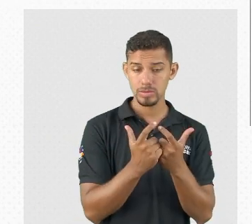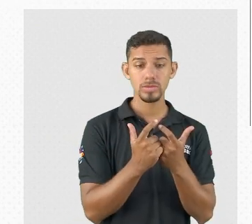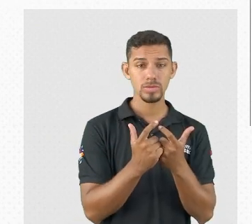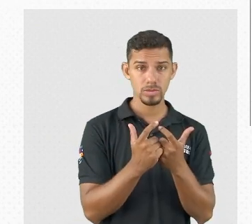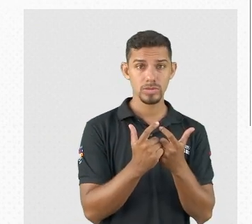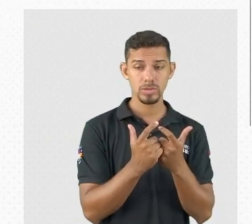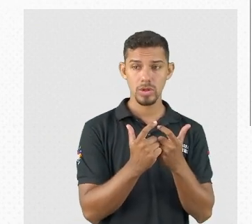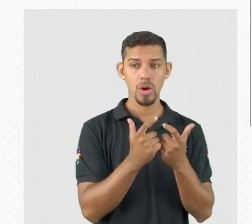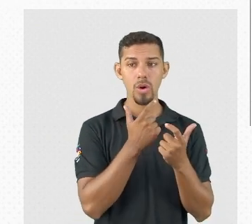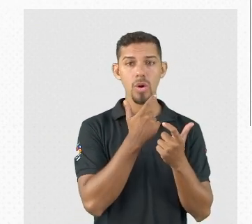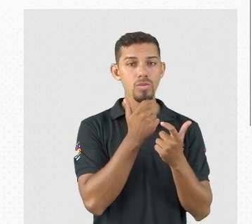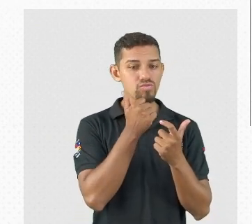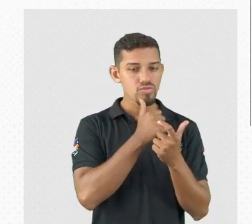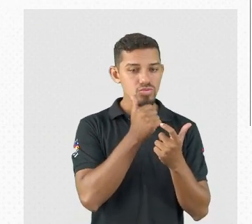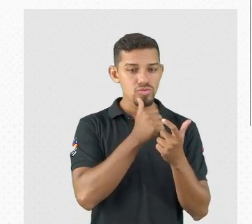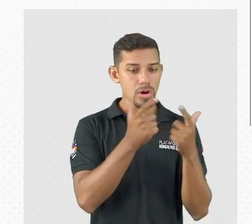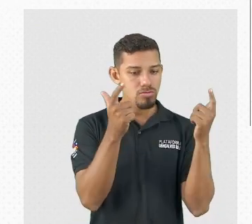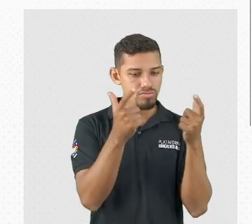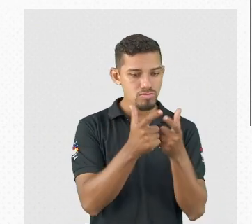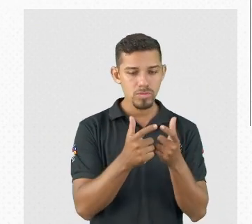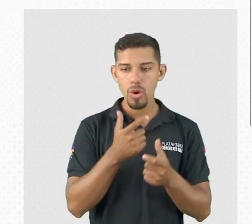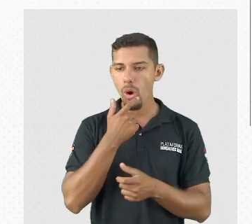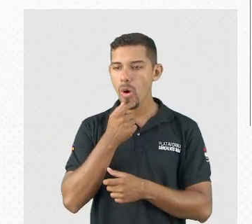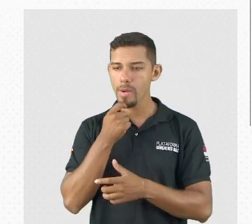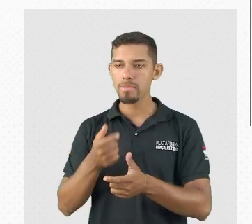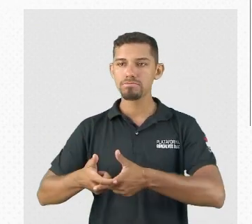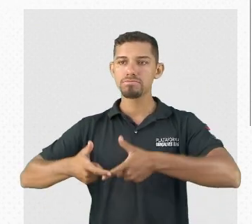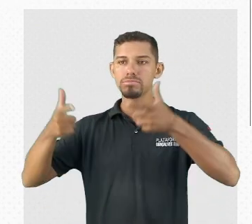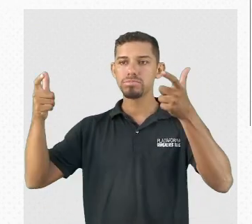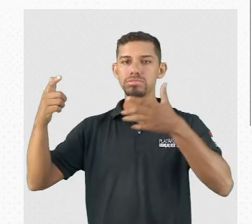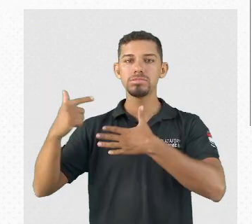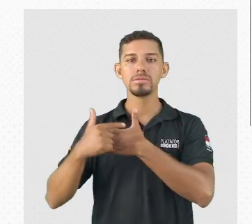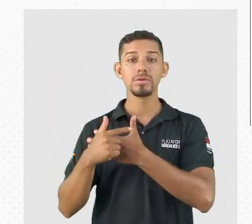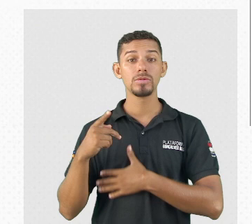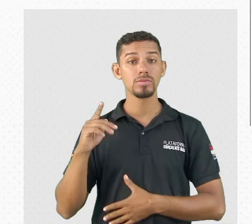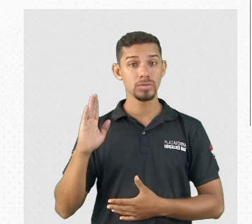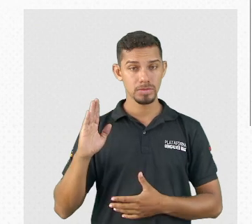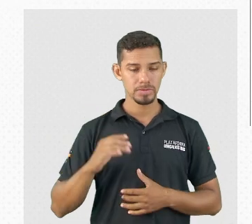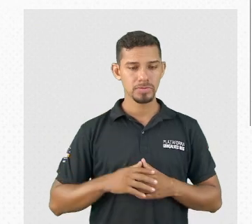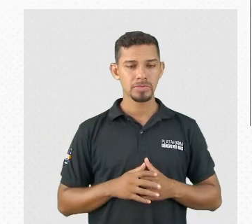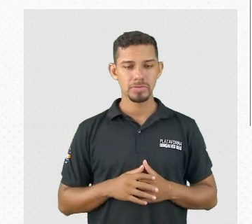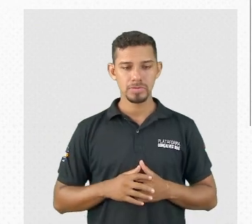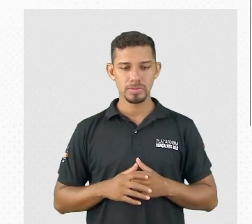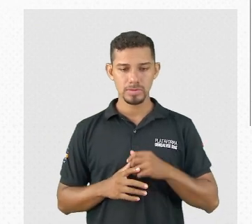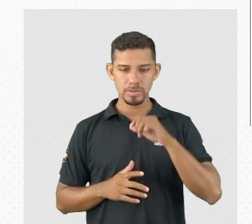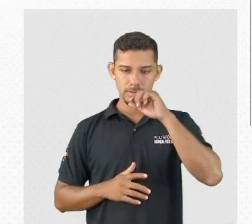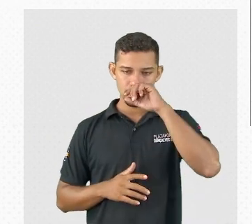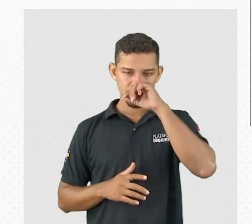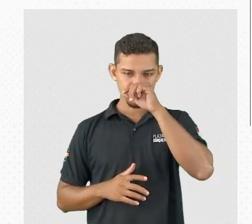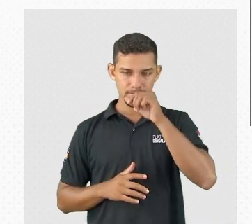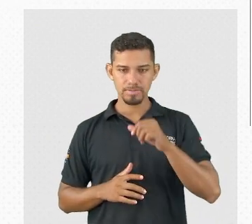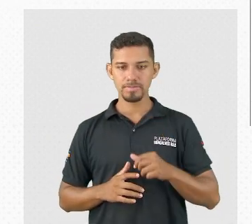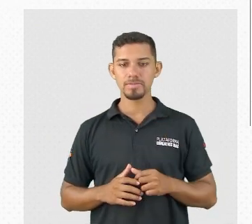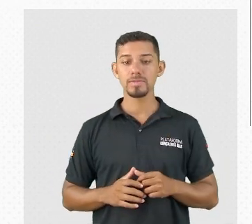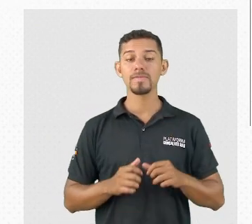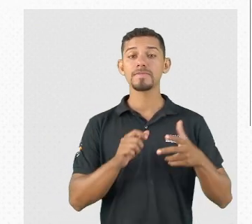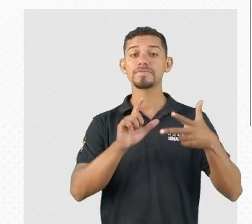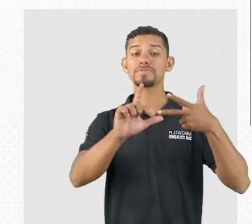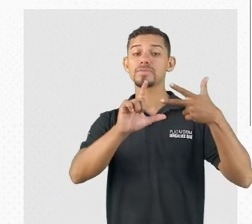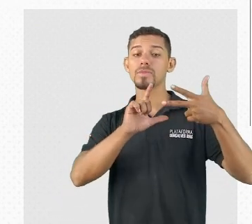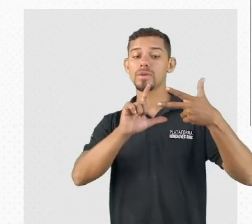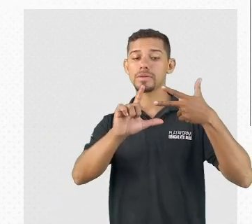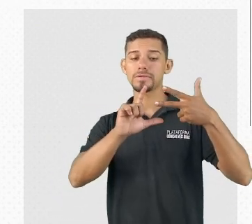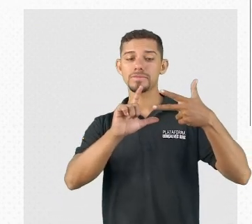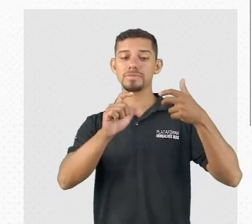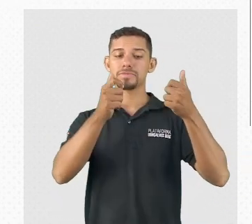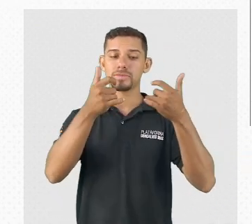de subrepresentação de mulheres em cargos públicos, né? Porque está falando aqui do poder legislativo, então a